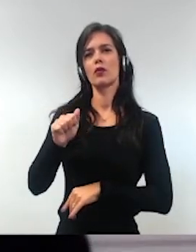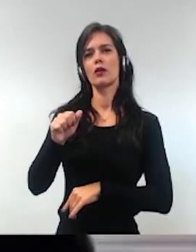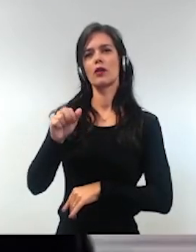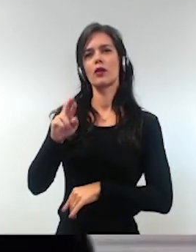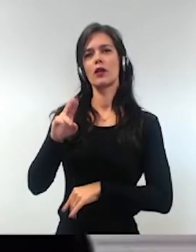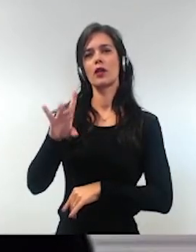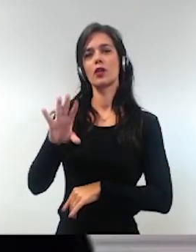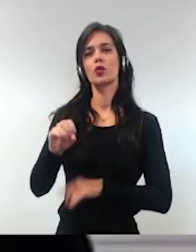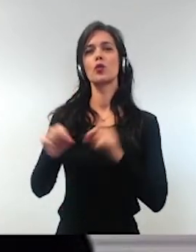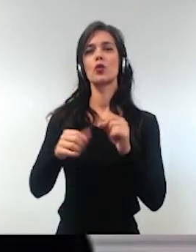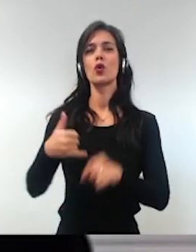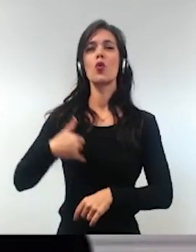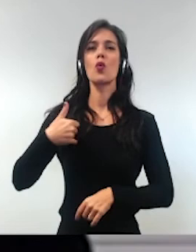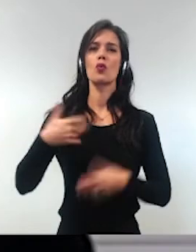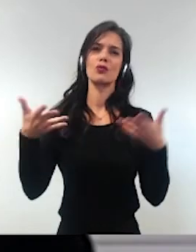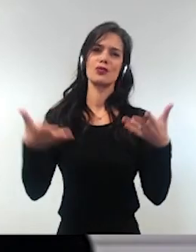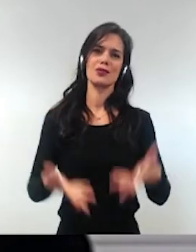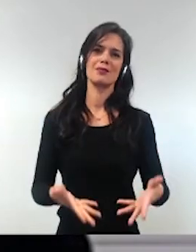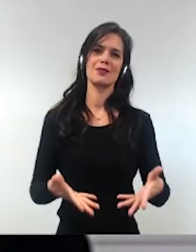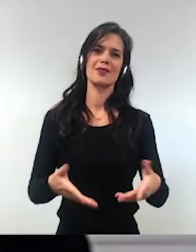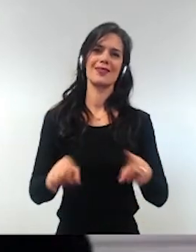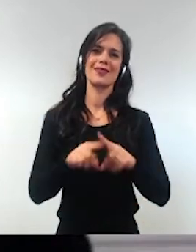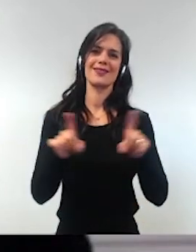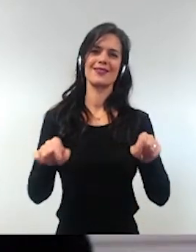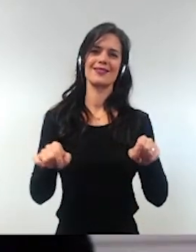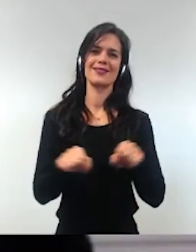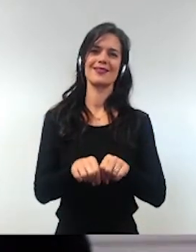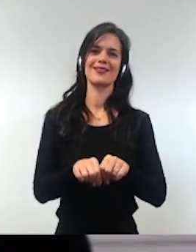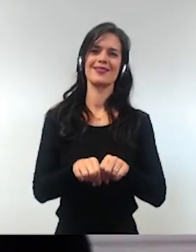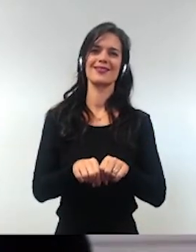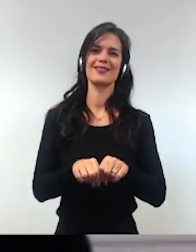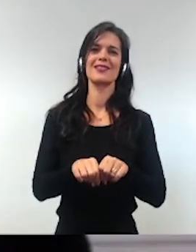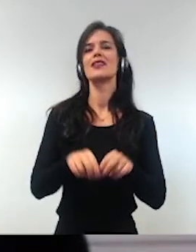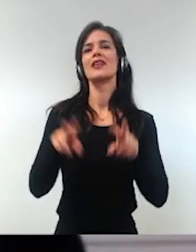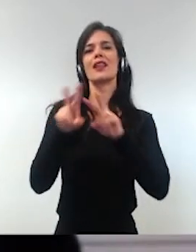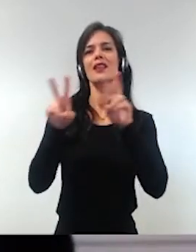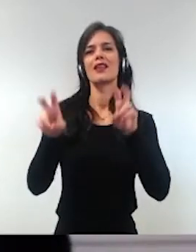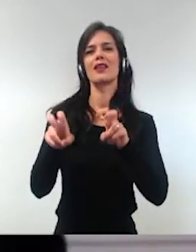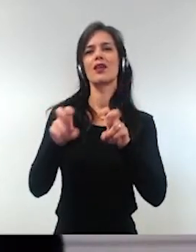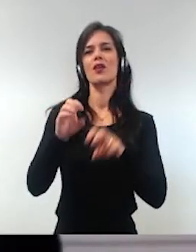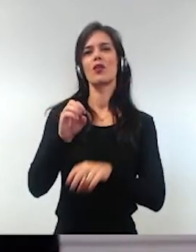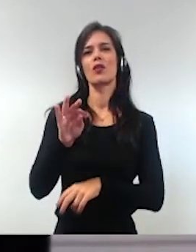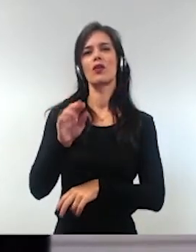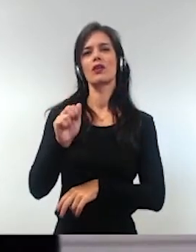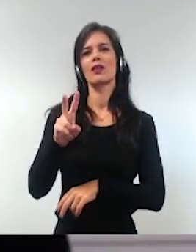participar dessa sala que tem o nome do professor Otávio Lobo, o saudoso professor Otávio Lobo, que a